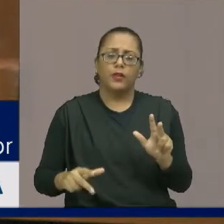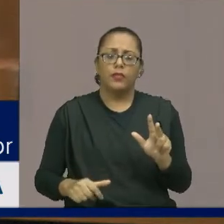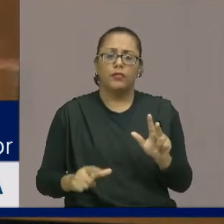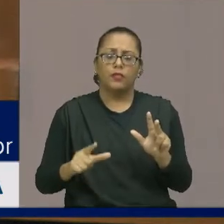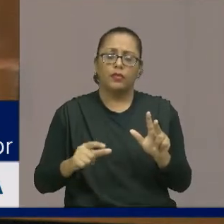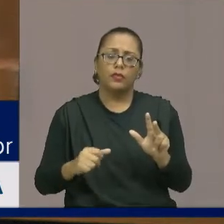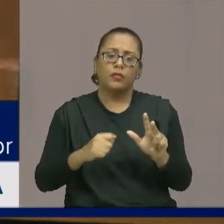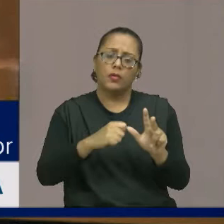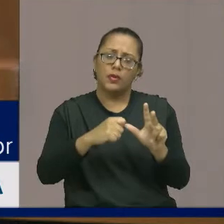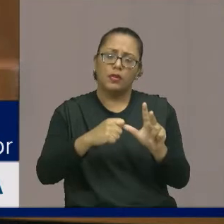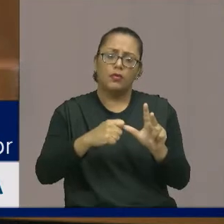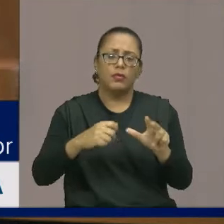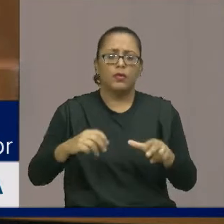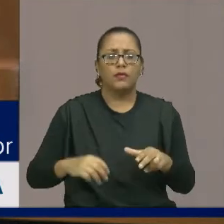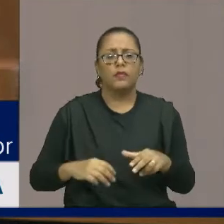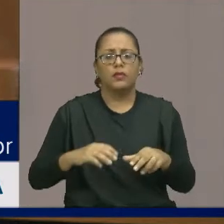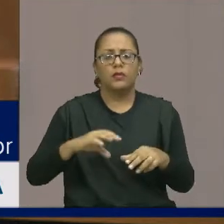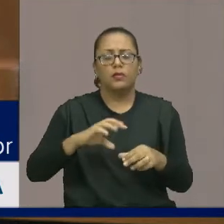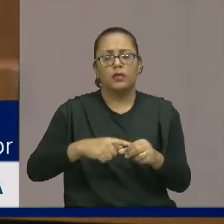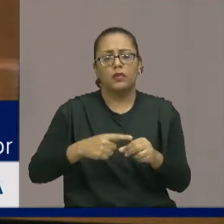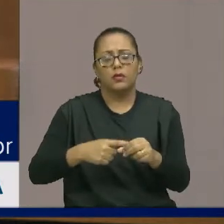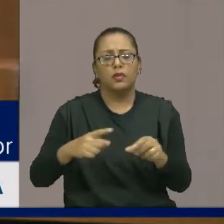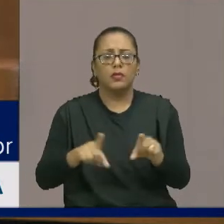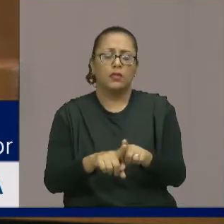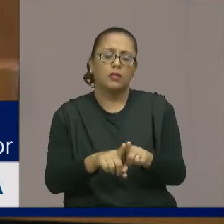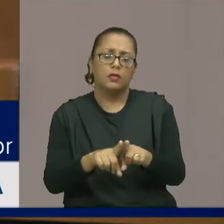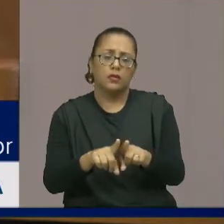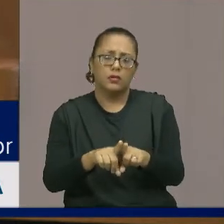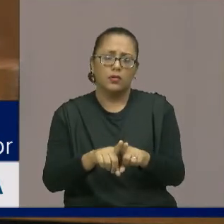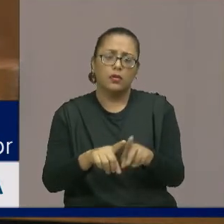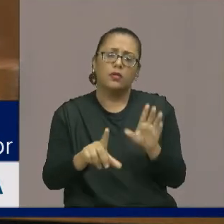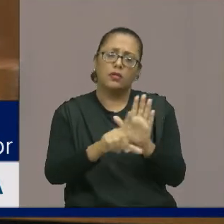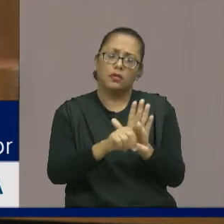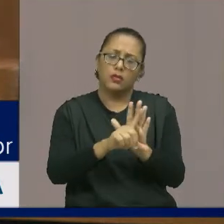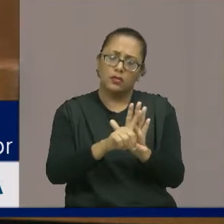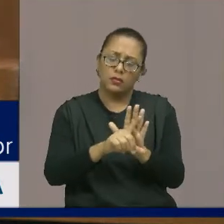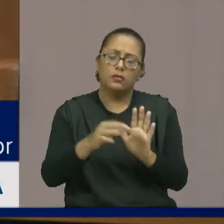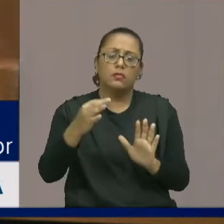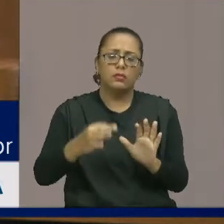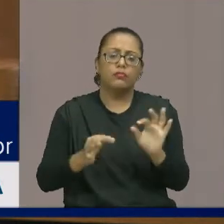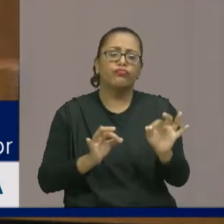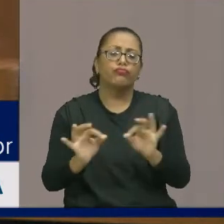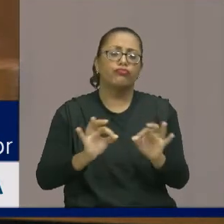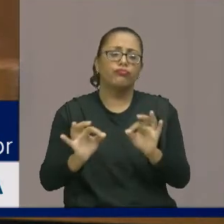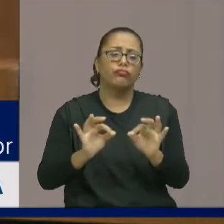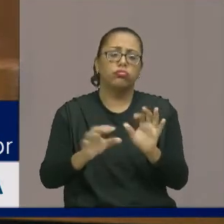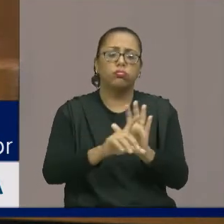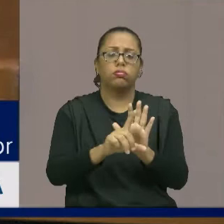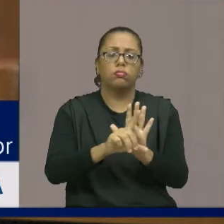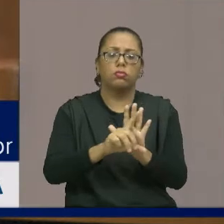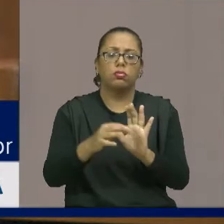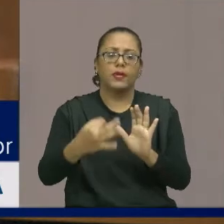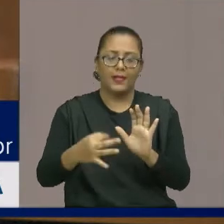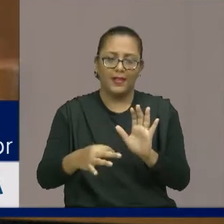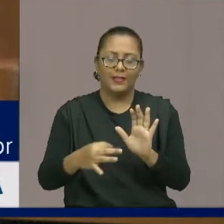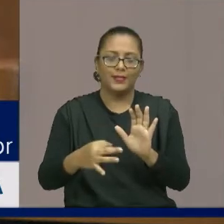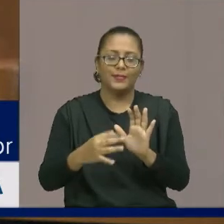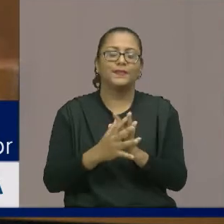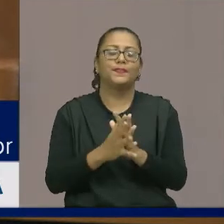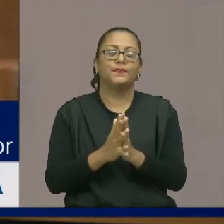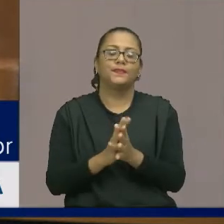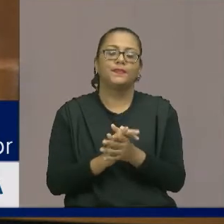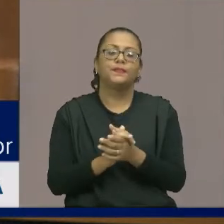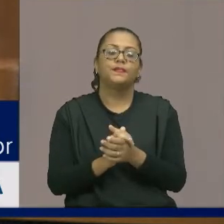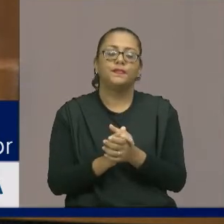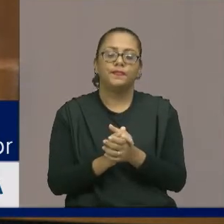culminando na normatização e regulamentação dessa lei do programa Atleta Cidadão.